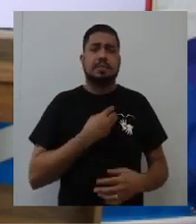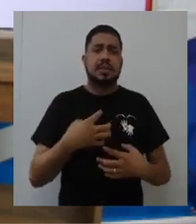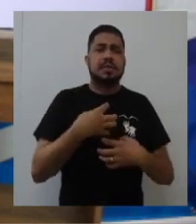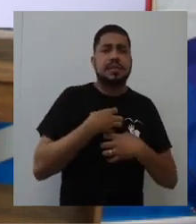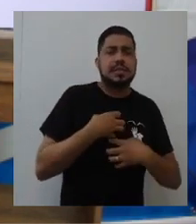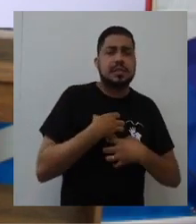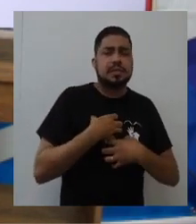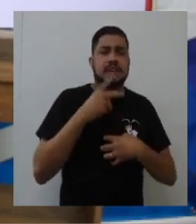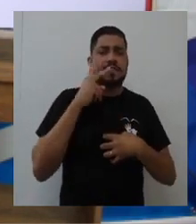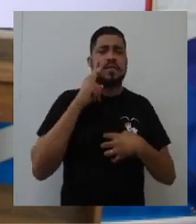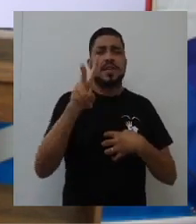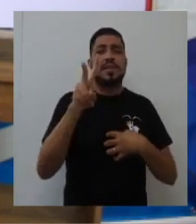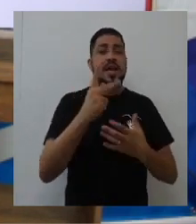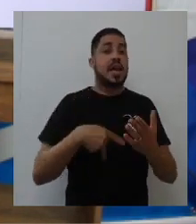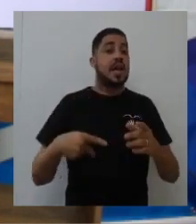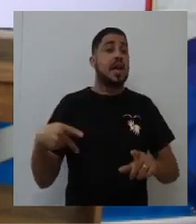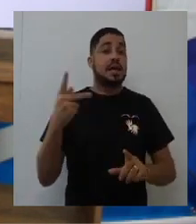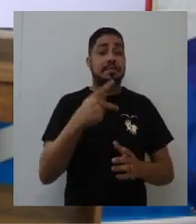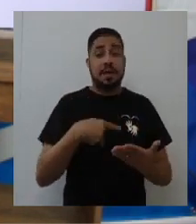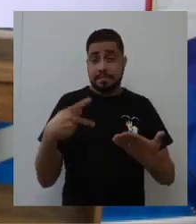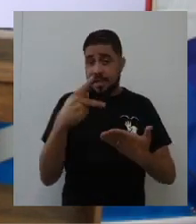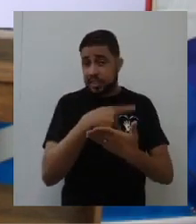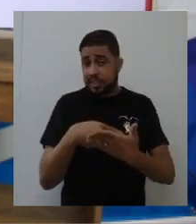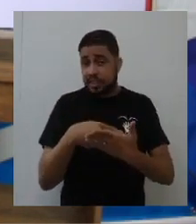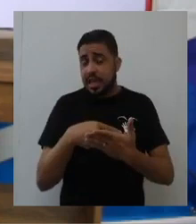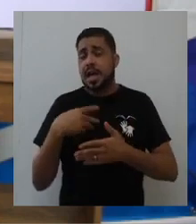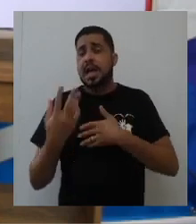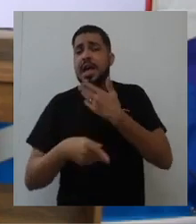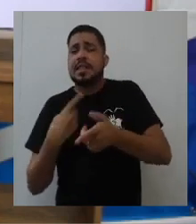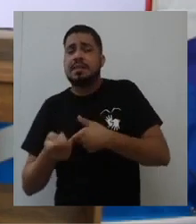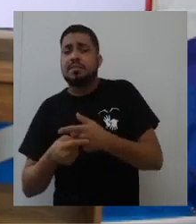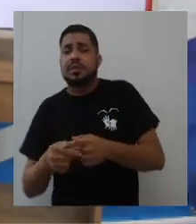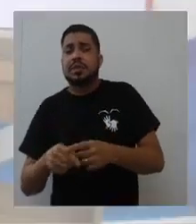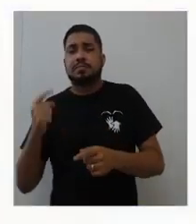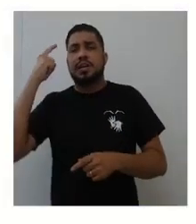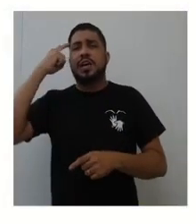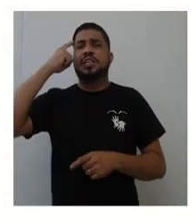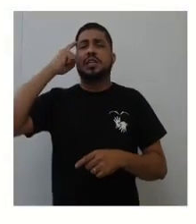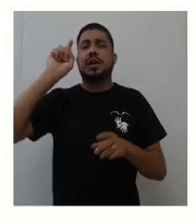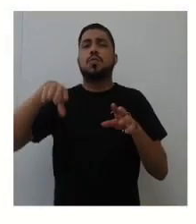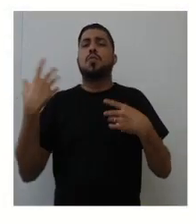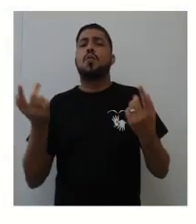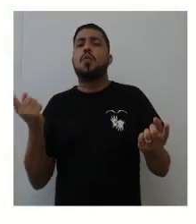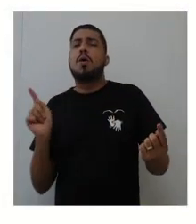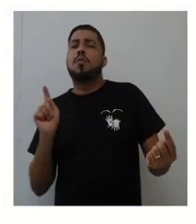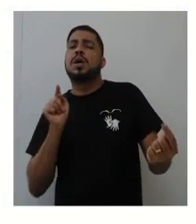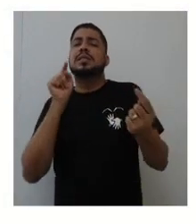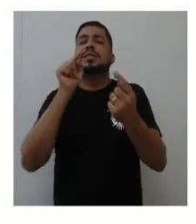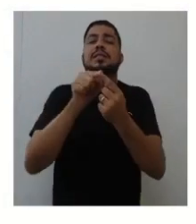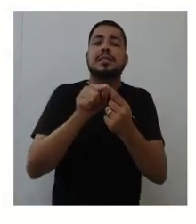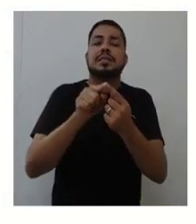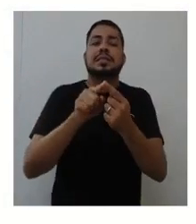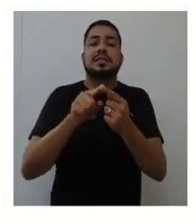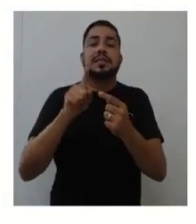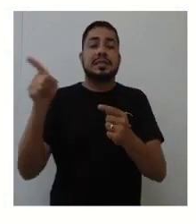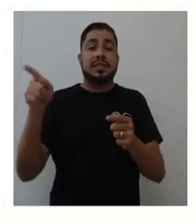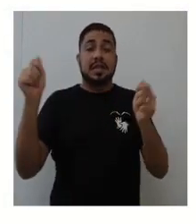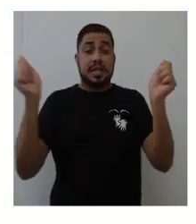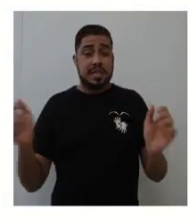encarar aquela imagem. Já imaginar qual foi a intenção de Ugur Galeno ao unir as duas